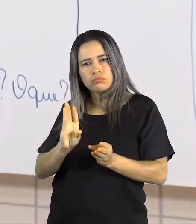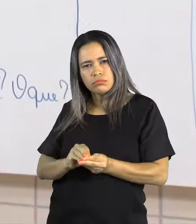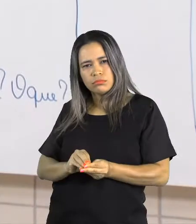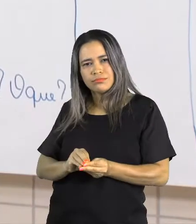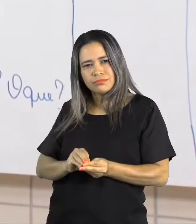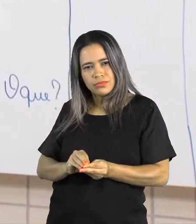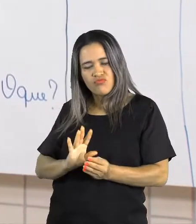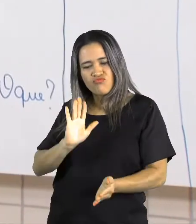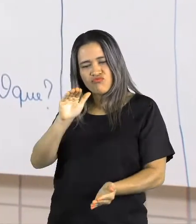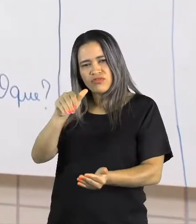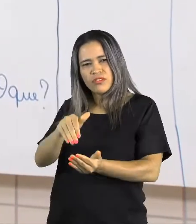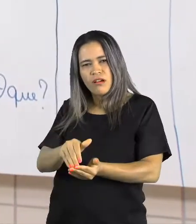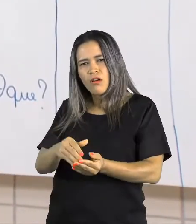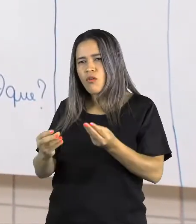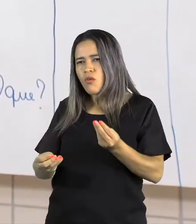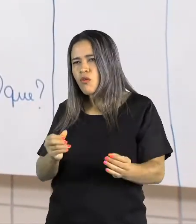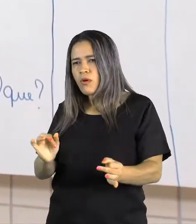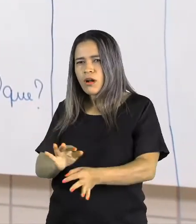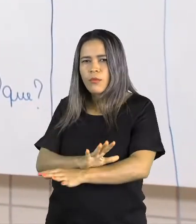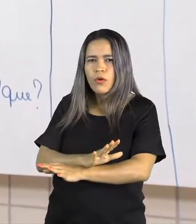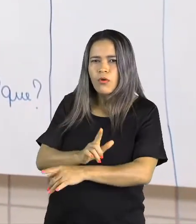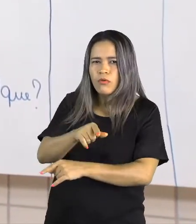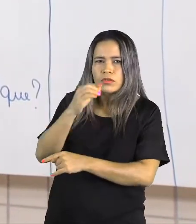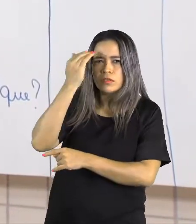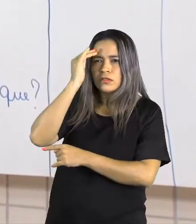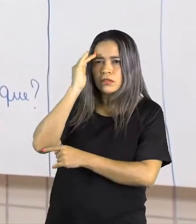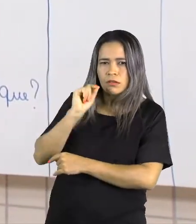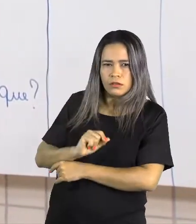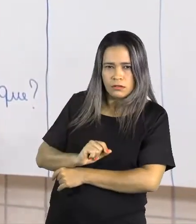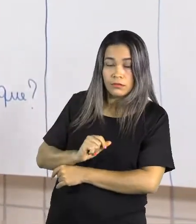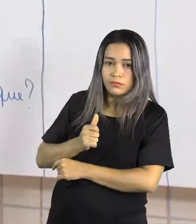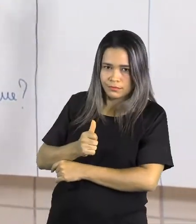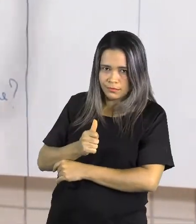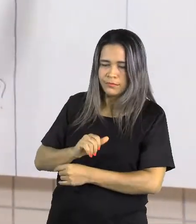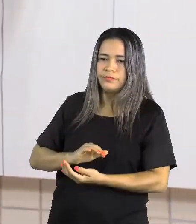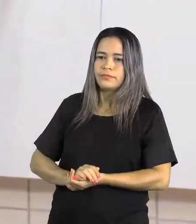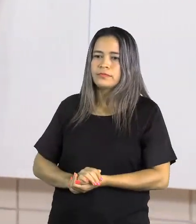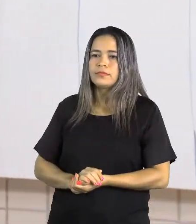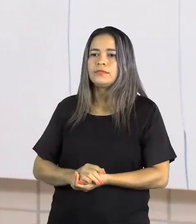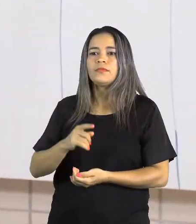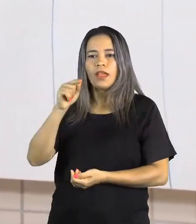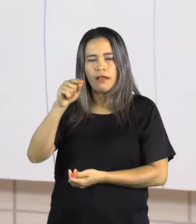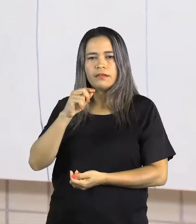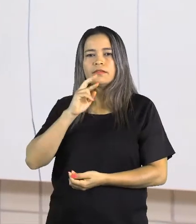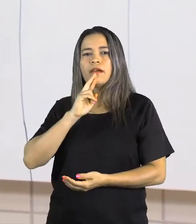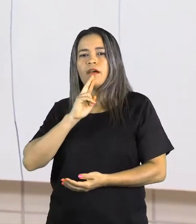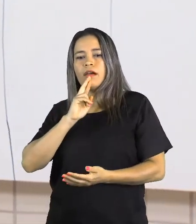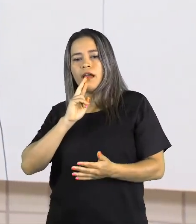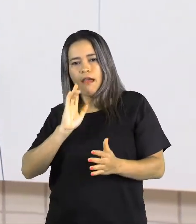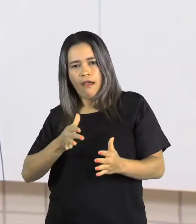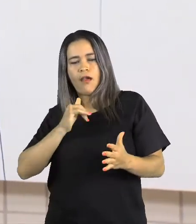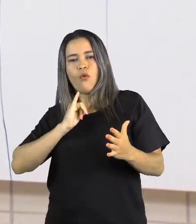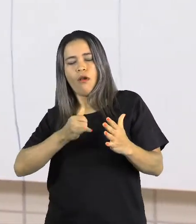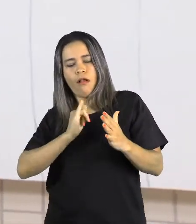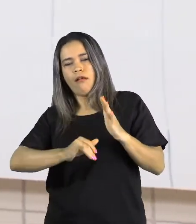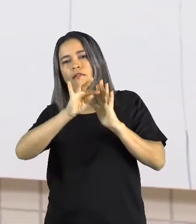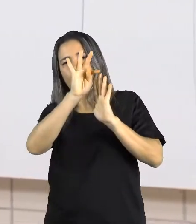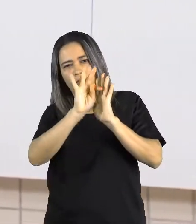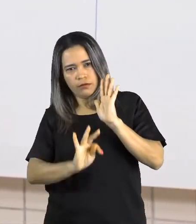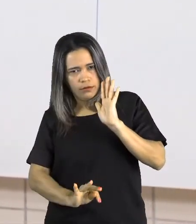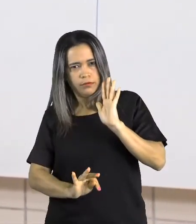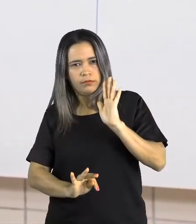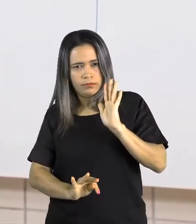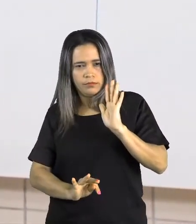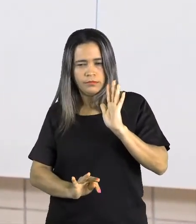o final de como terminou, do que você entendeu sobre aquilo. Isso é um relato em forma de texto,